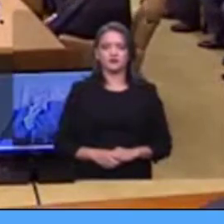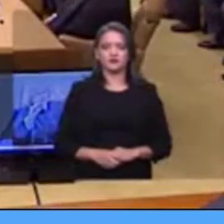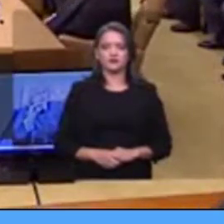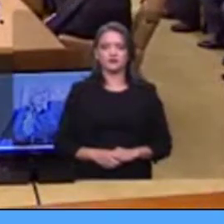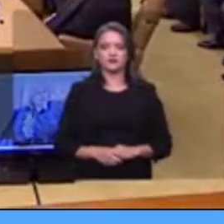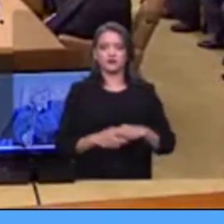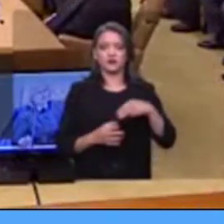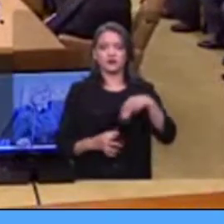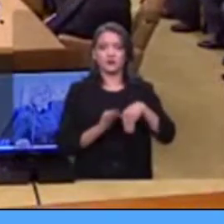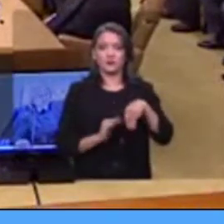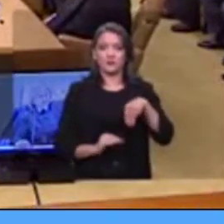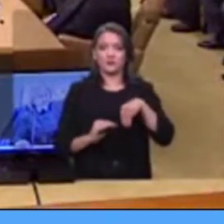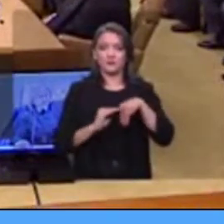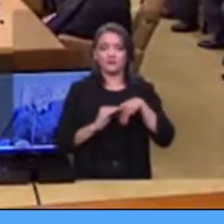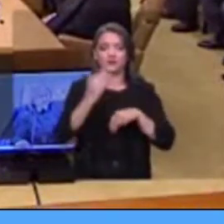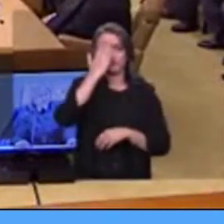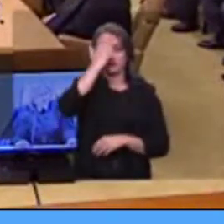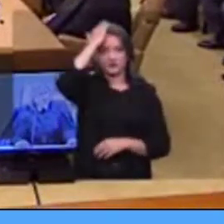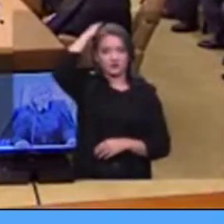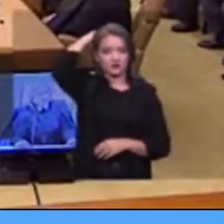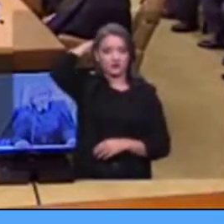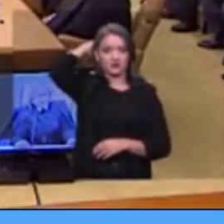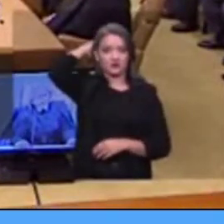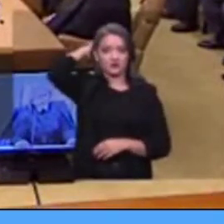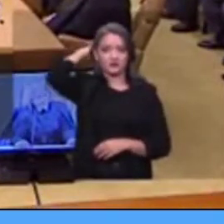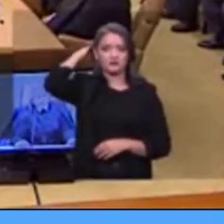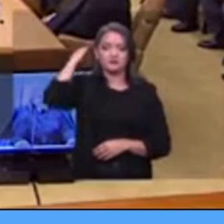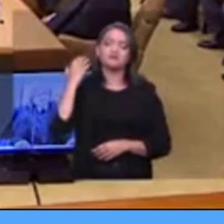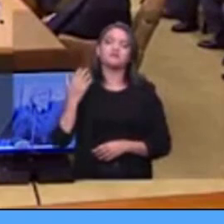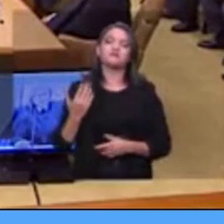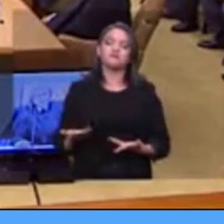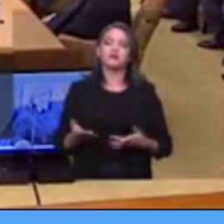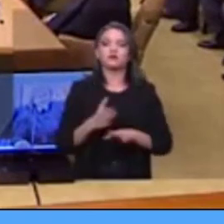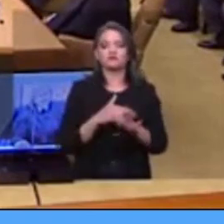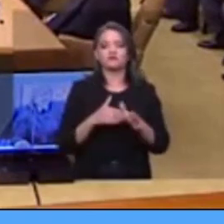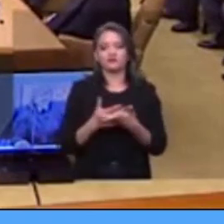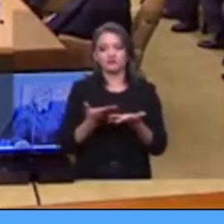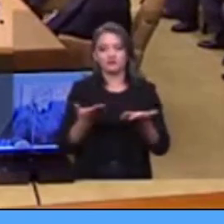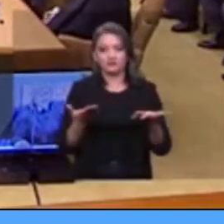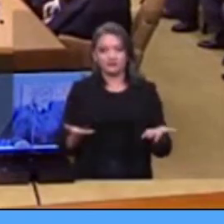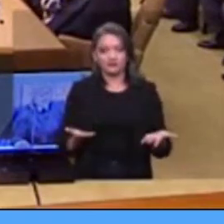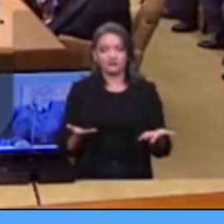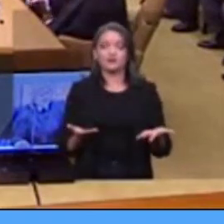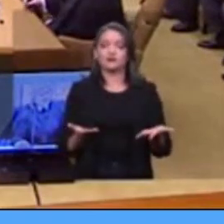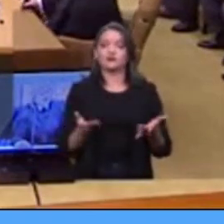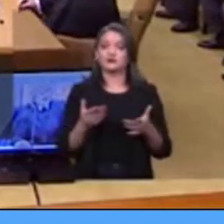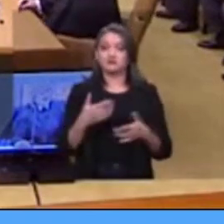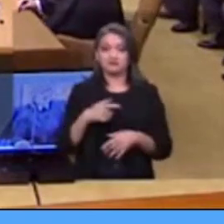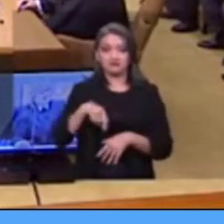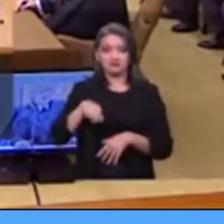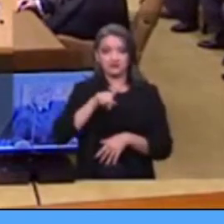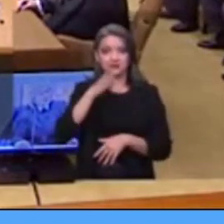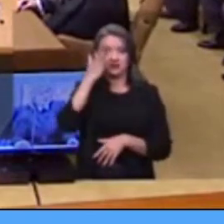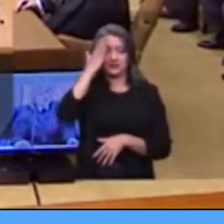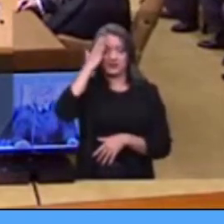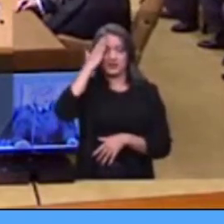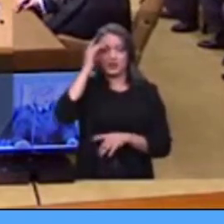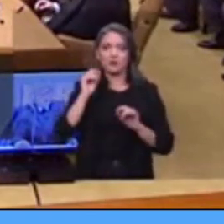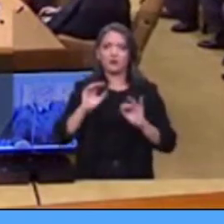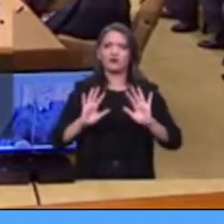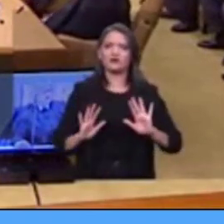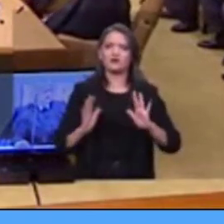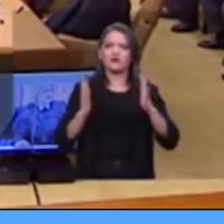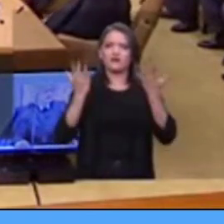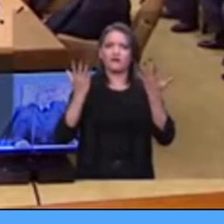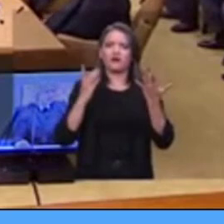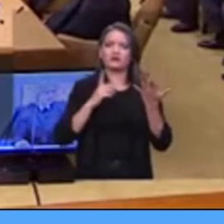Ministro Cristiano Zanin, como todos sabem, Vossa Excelência também, a cerimônia de